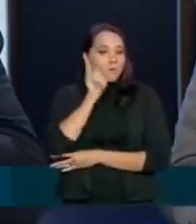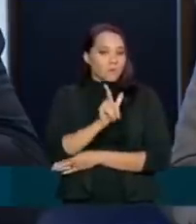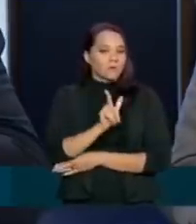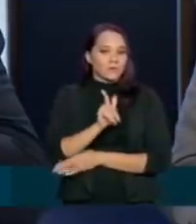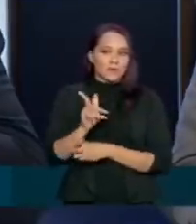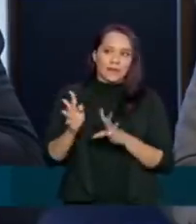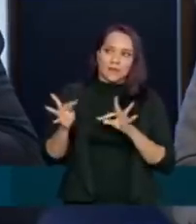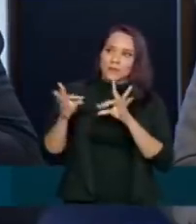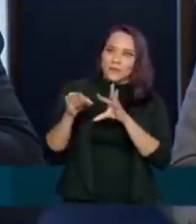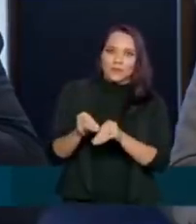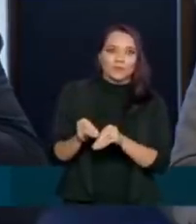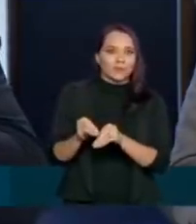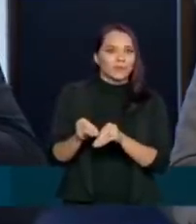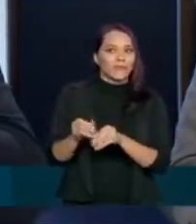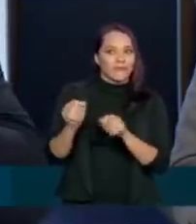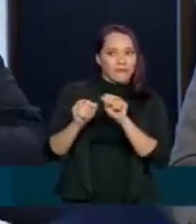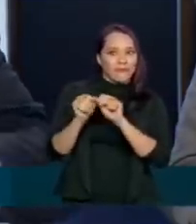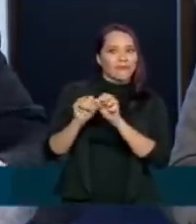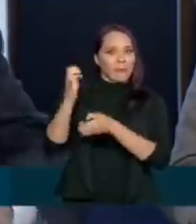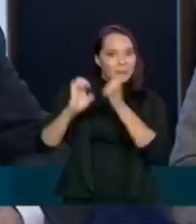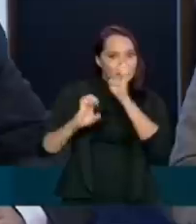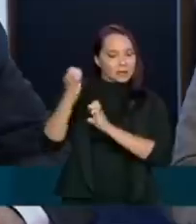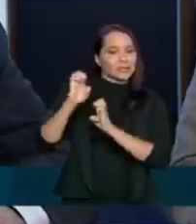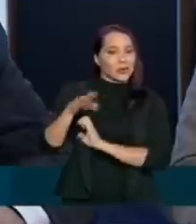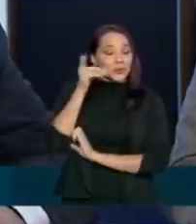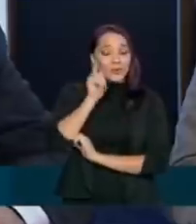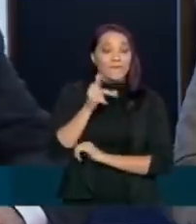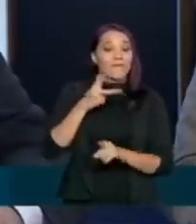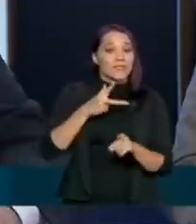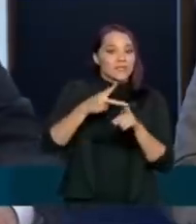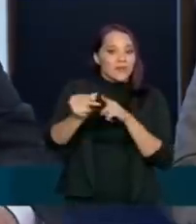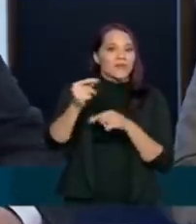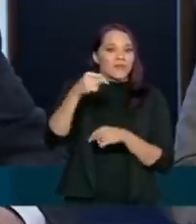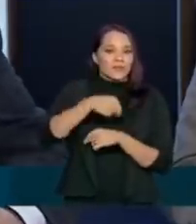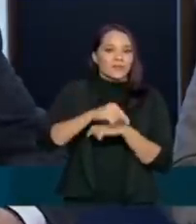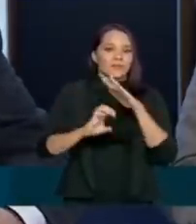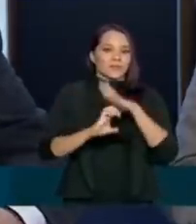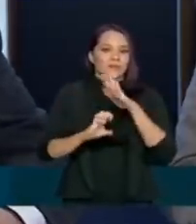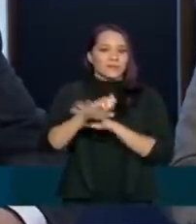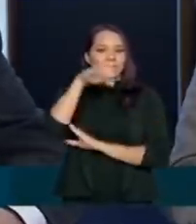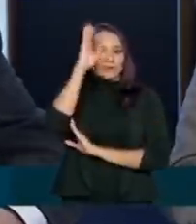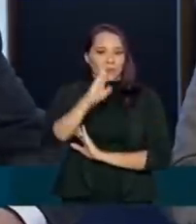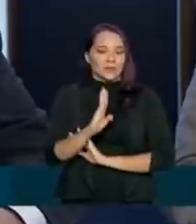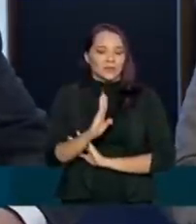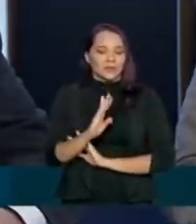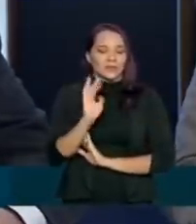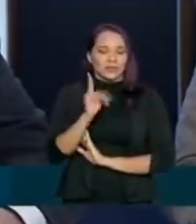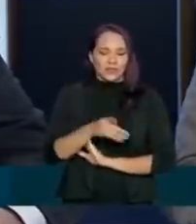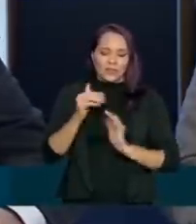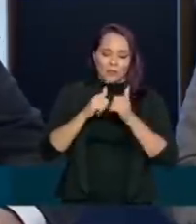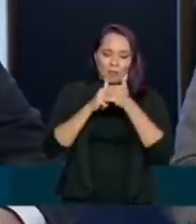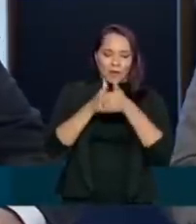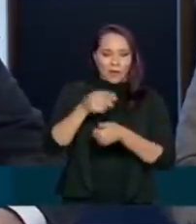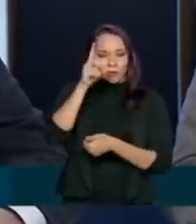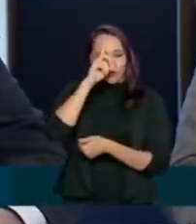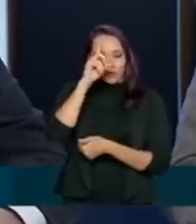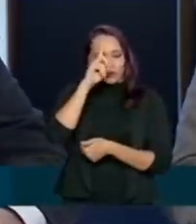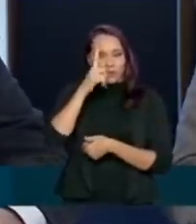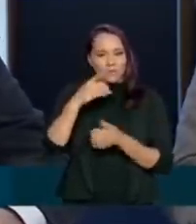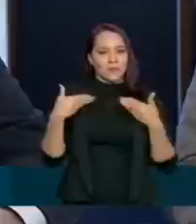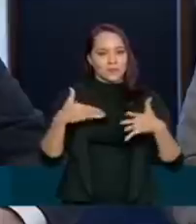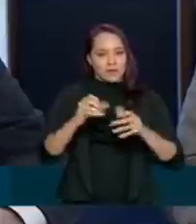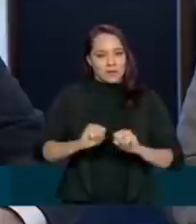tudo que nós precisamos de ventiladores. Isso aí é uma vitória da indústria nacional. Temos acompanhado isso todos os dias. O Ministério da Defesa